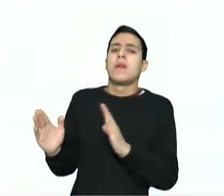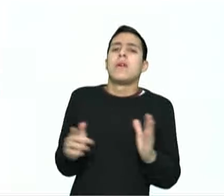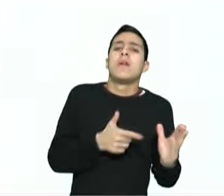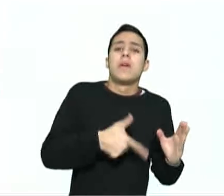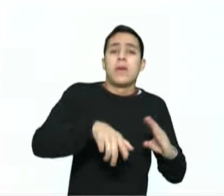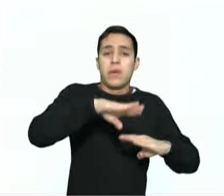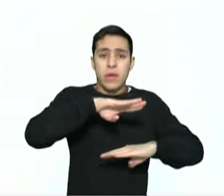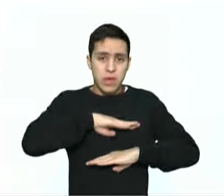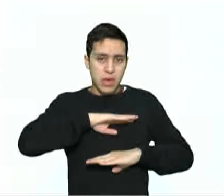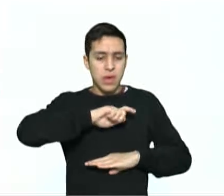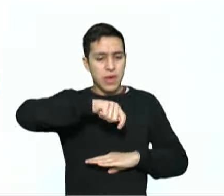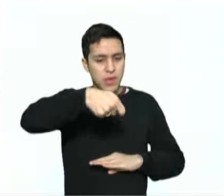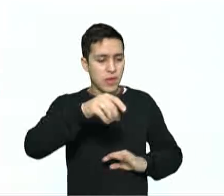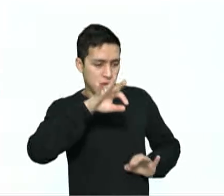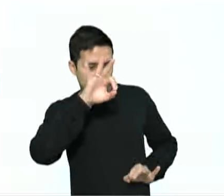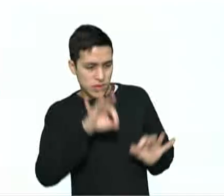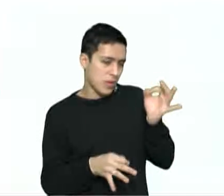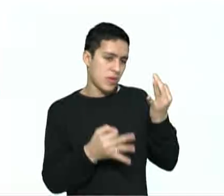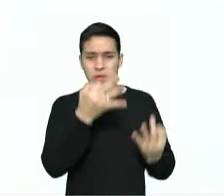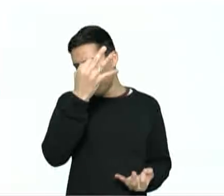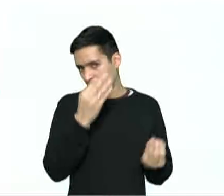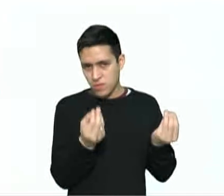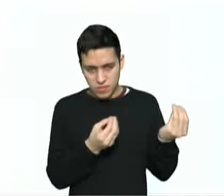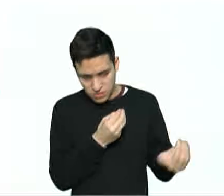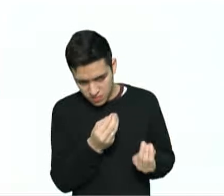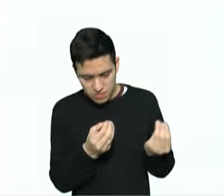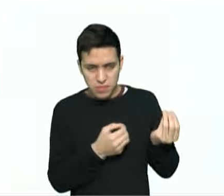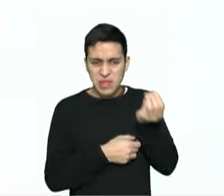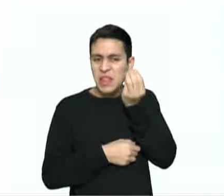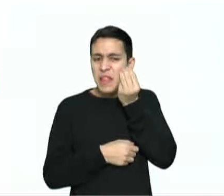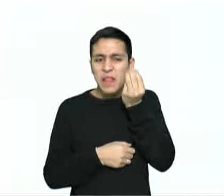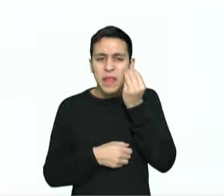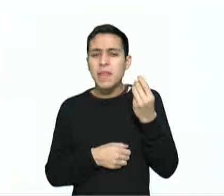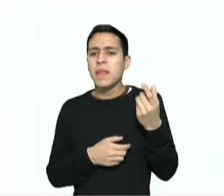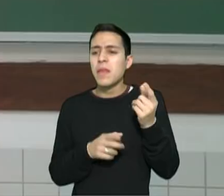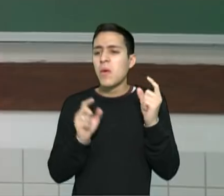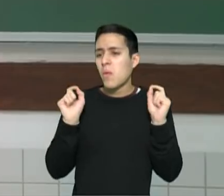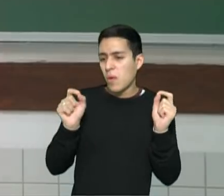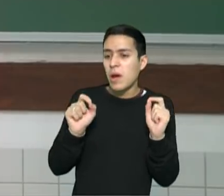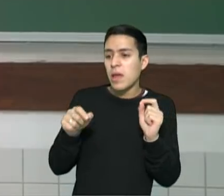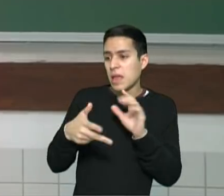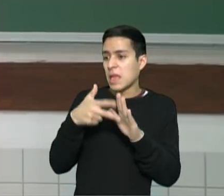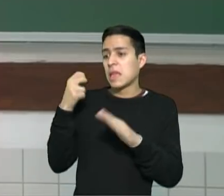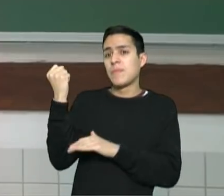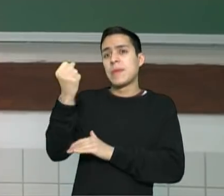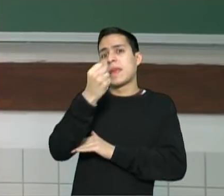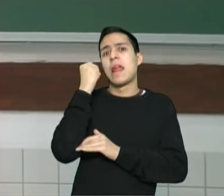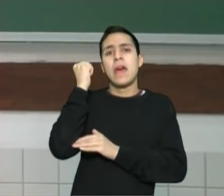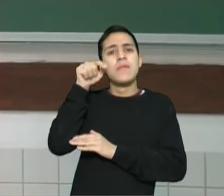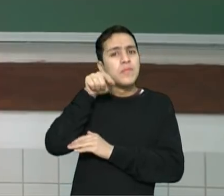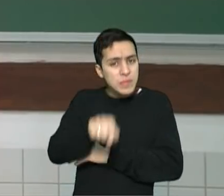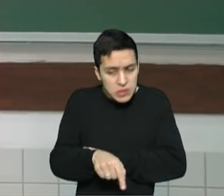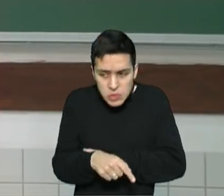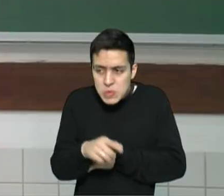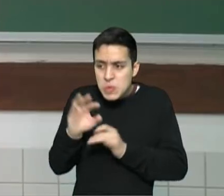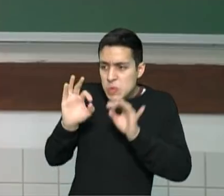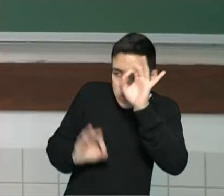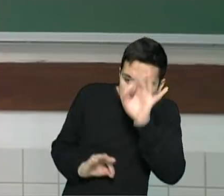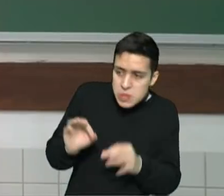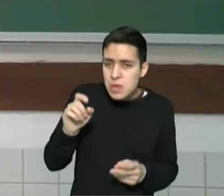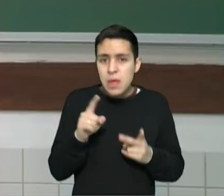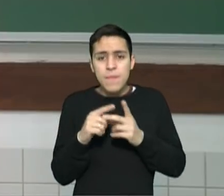é a organização de justiça, que organiza situações ligadas a crimes graves, ligados a, por